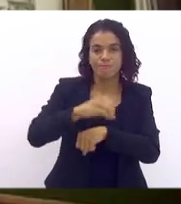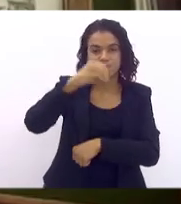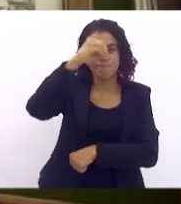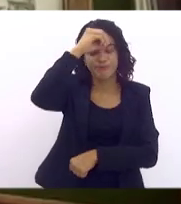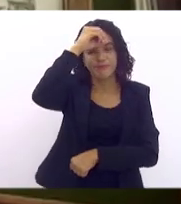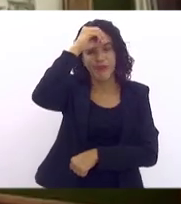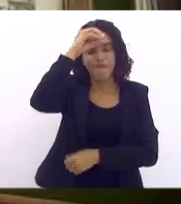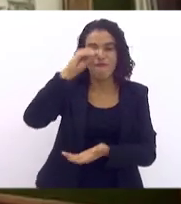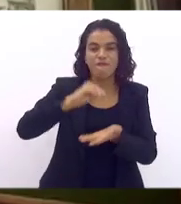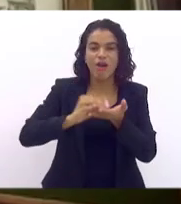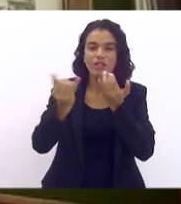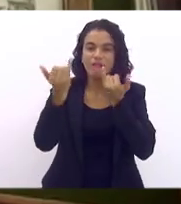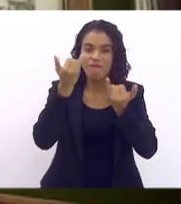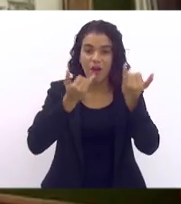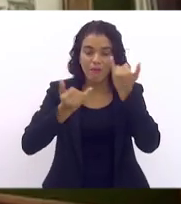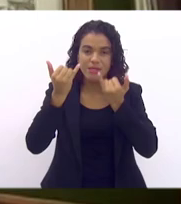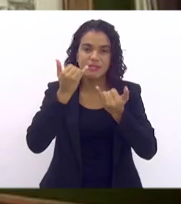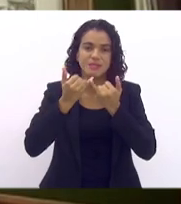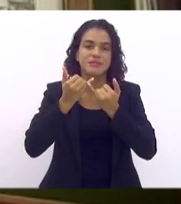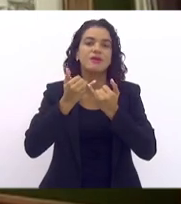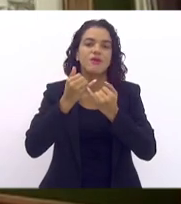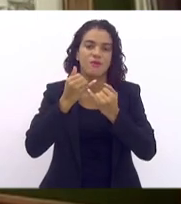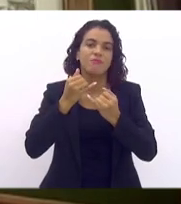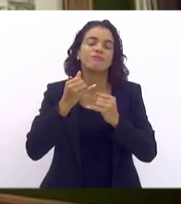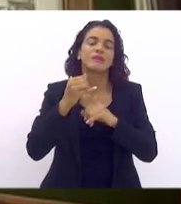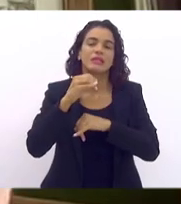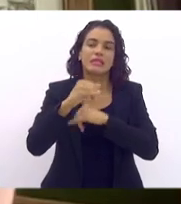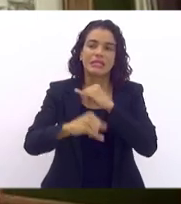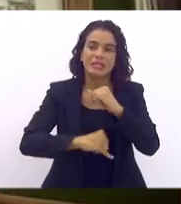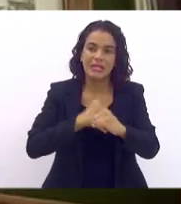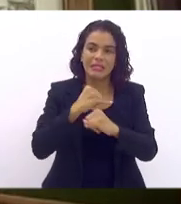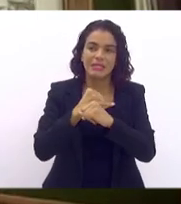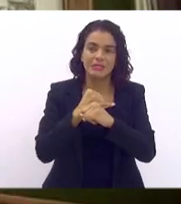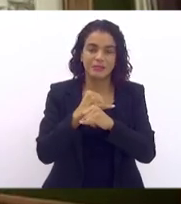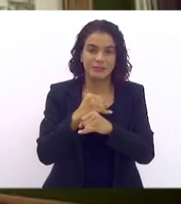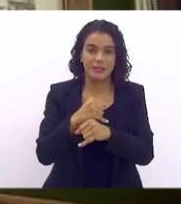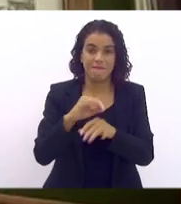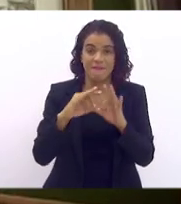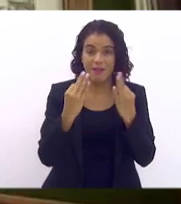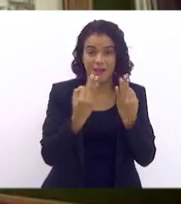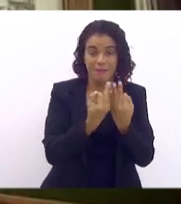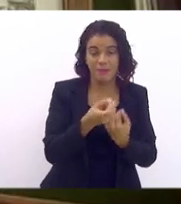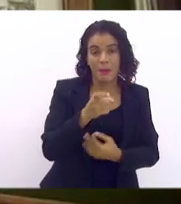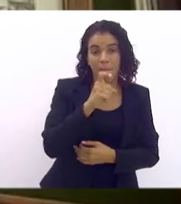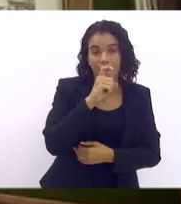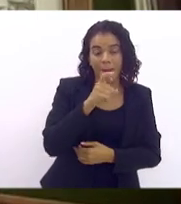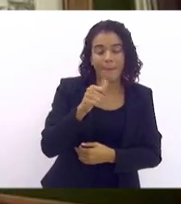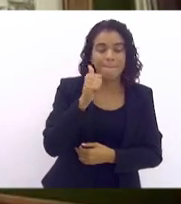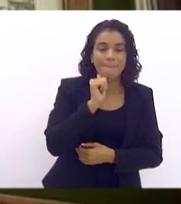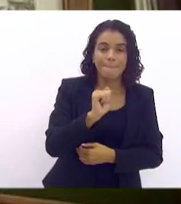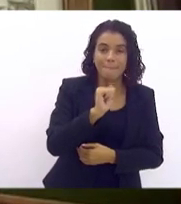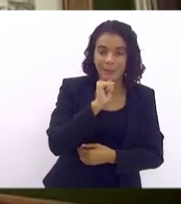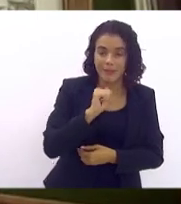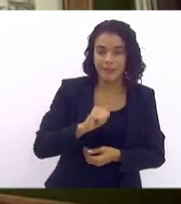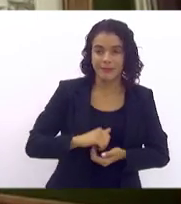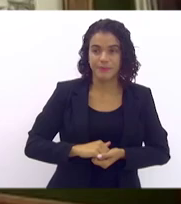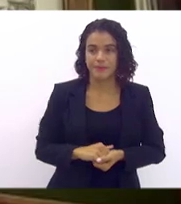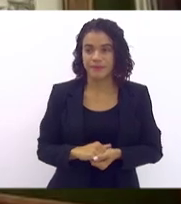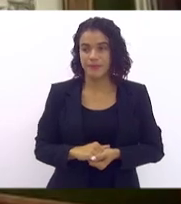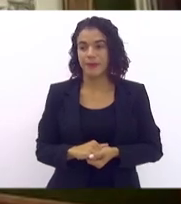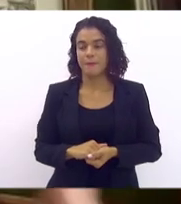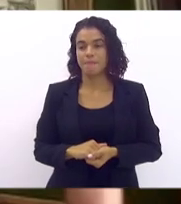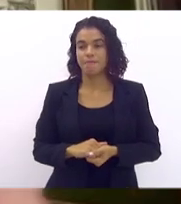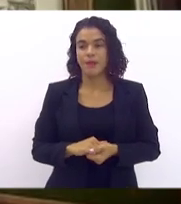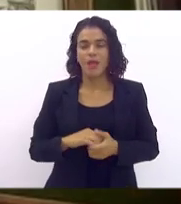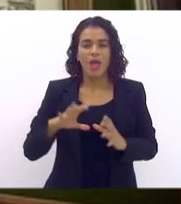digital das famílias, dos pais. Eu tenho dito muito, eu sei que é muito complicado, é